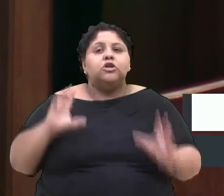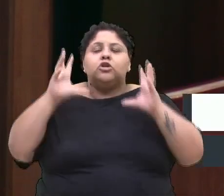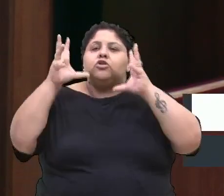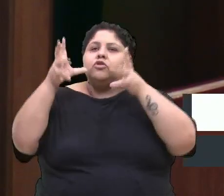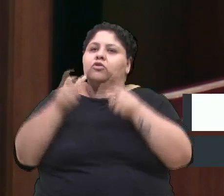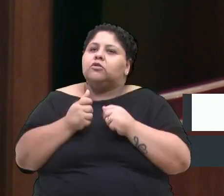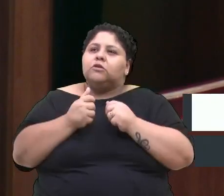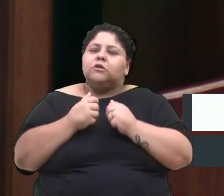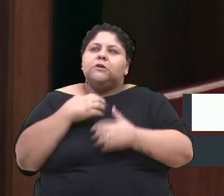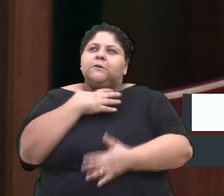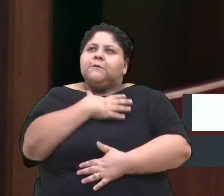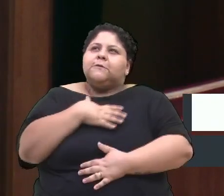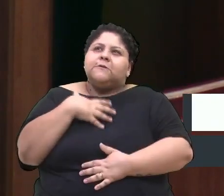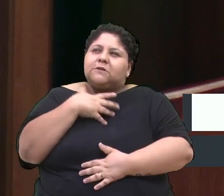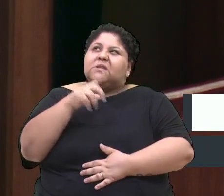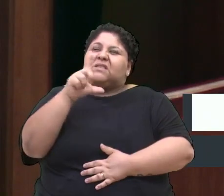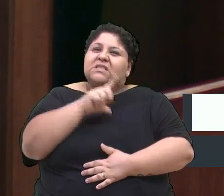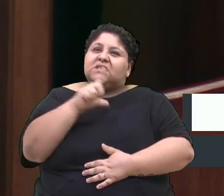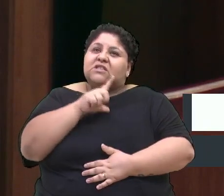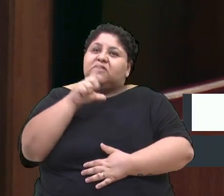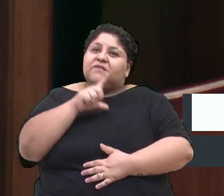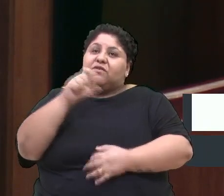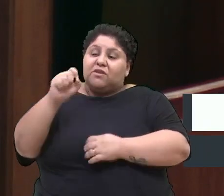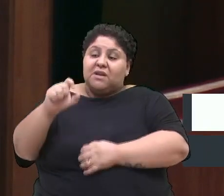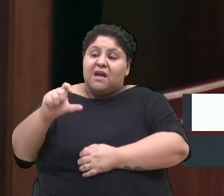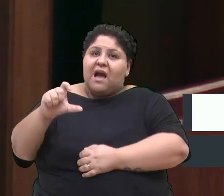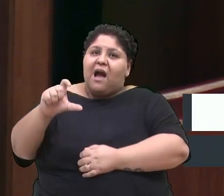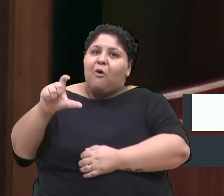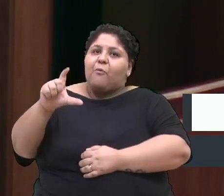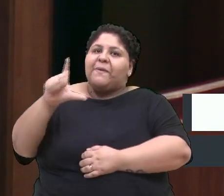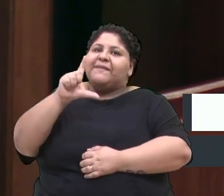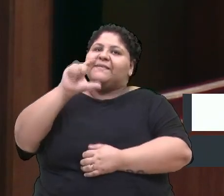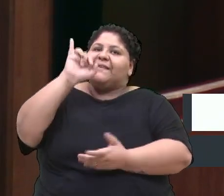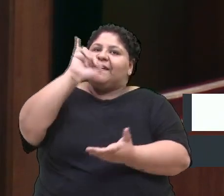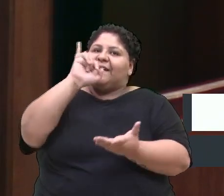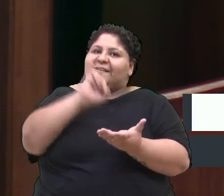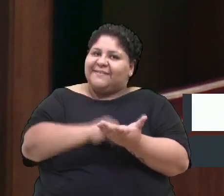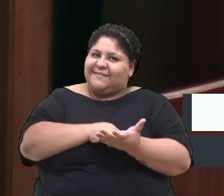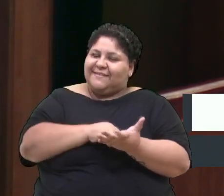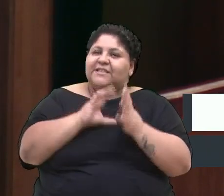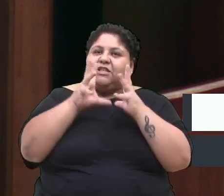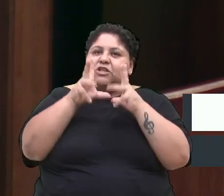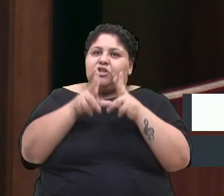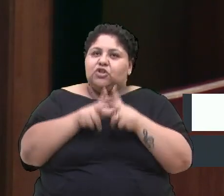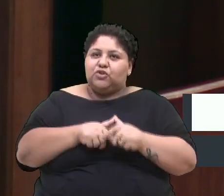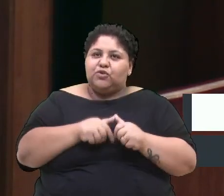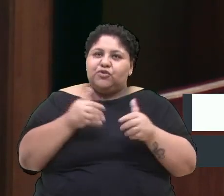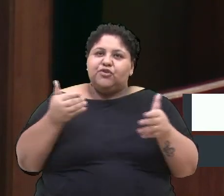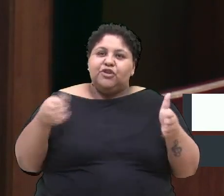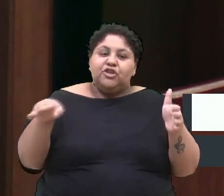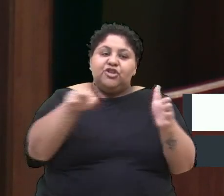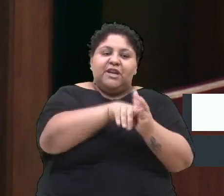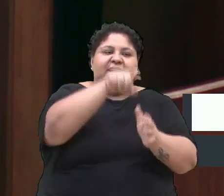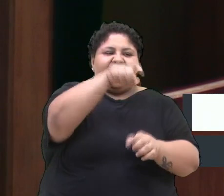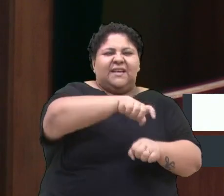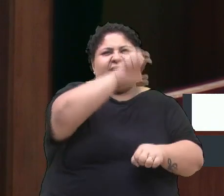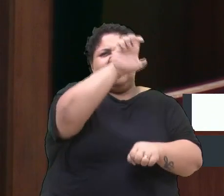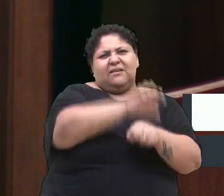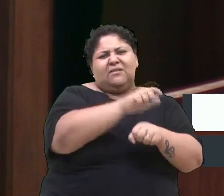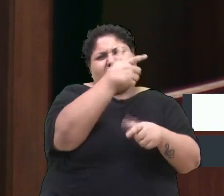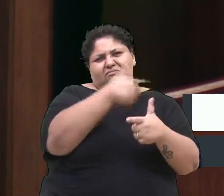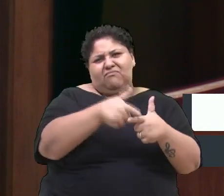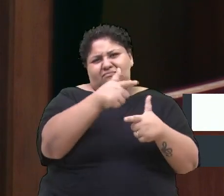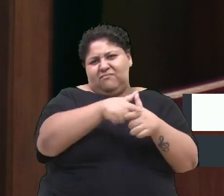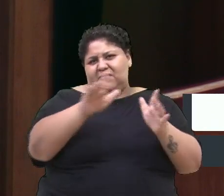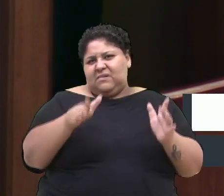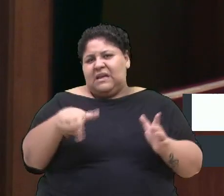de alguma forma, tiveram que aumentar impostos. Todos eles pegaram o Estado numa situação bastante delicada. E aqui a gente